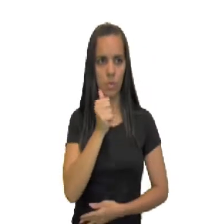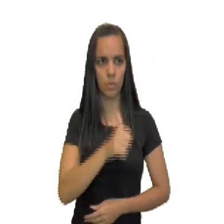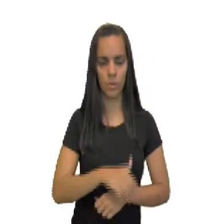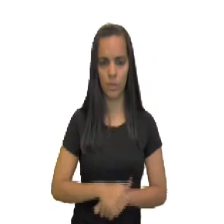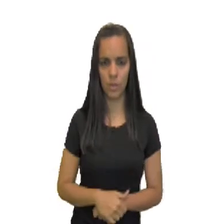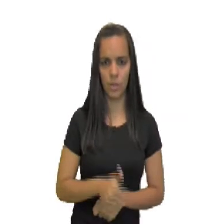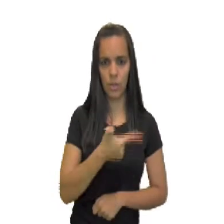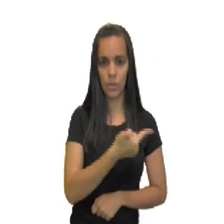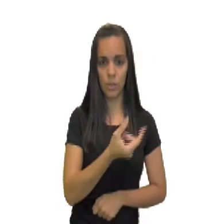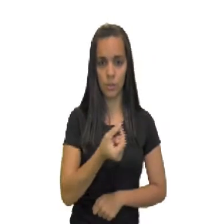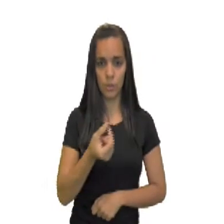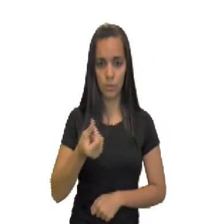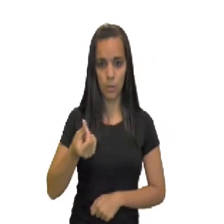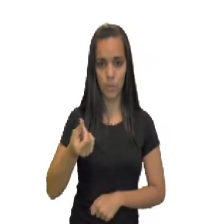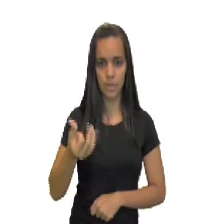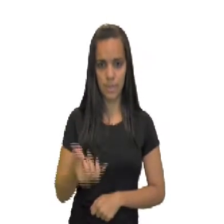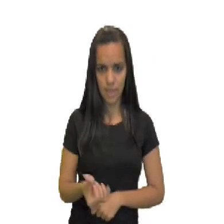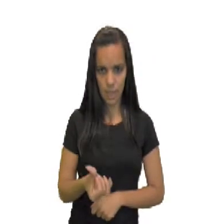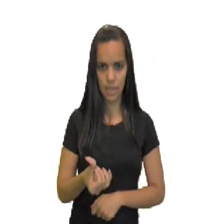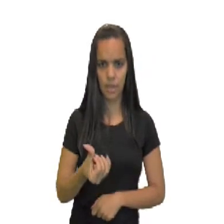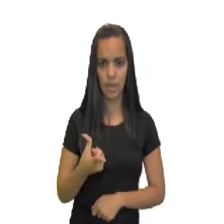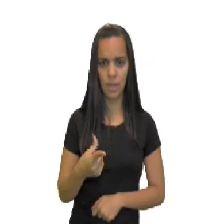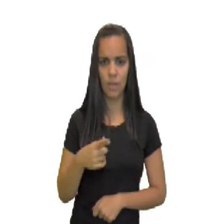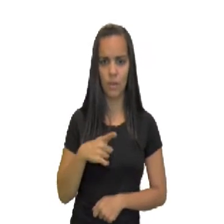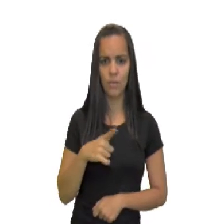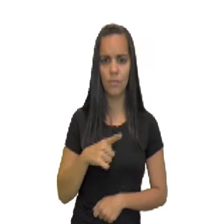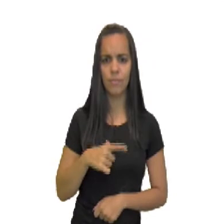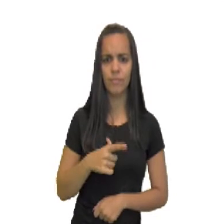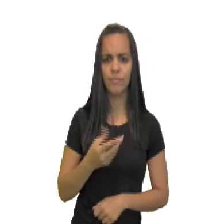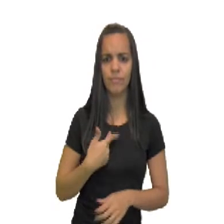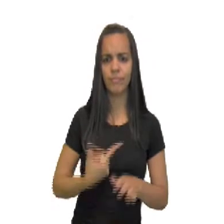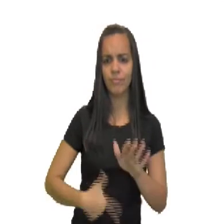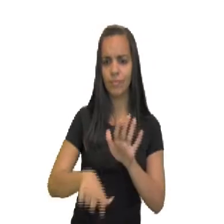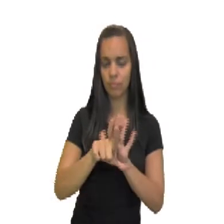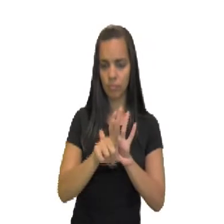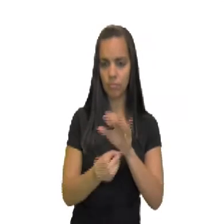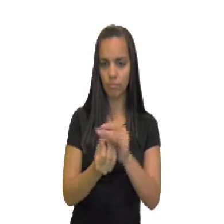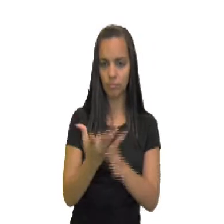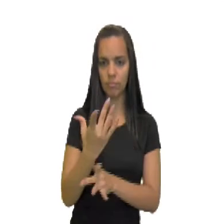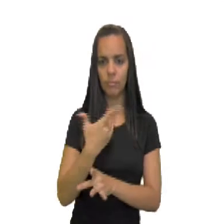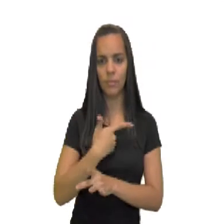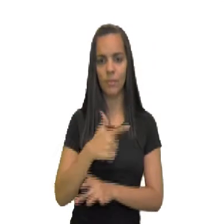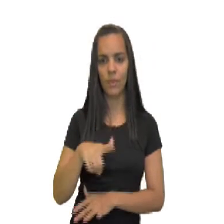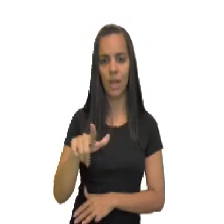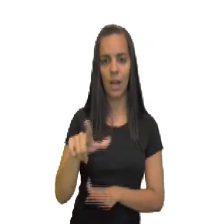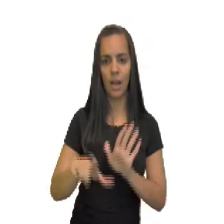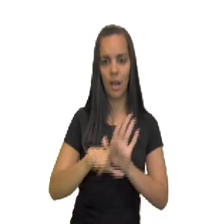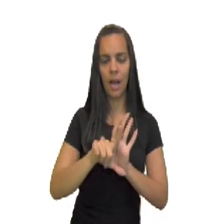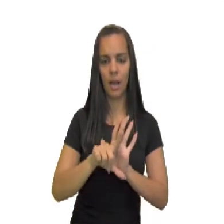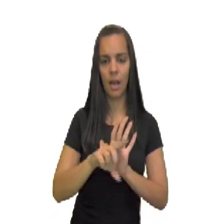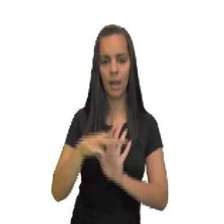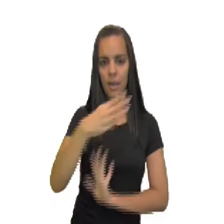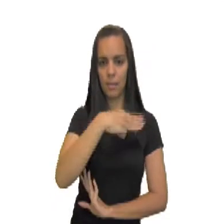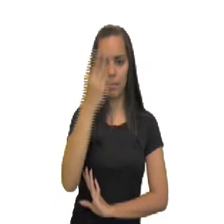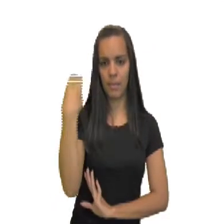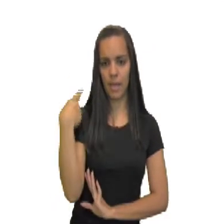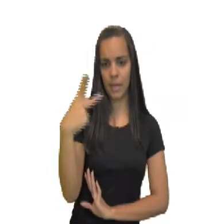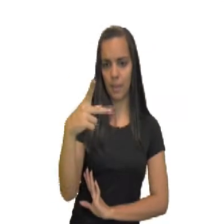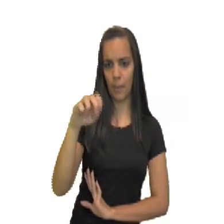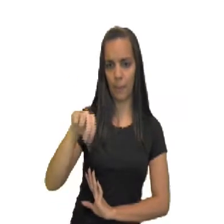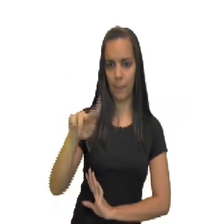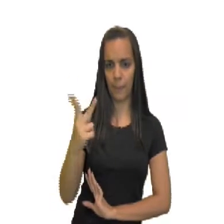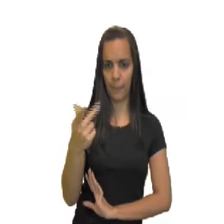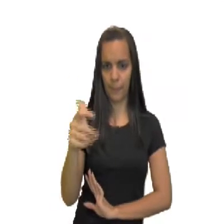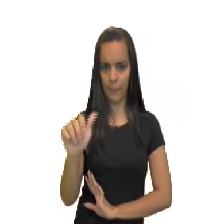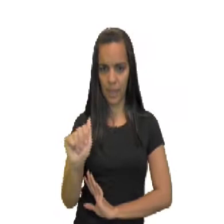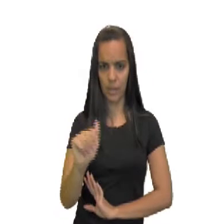Em 2006, é sancionada a Lei Maria da Penha, outro marco importante para o nosso país e para as